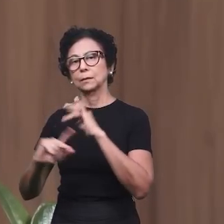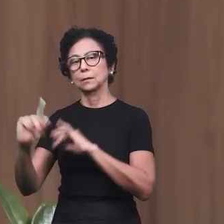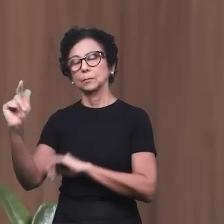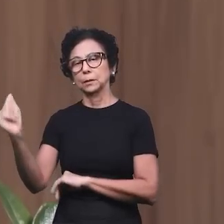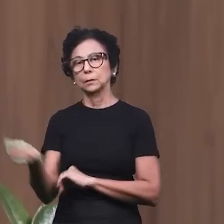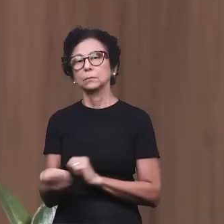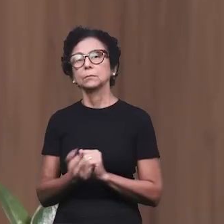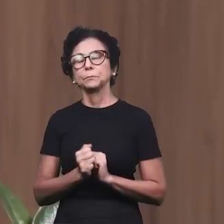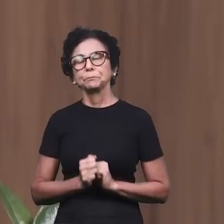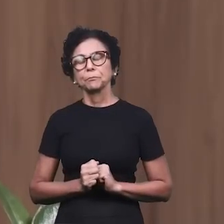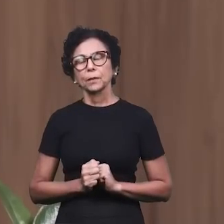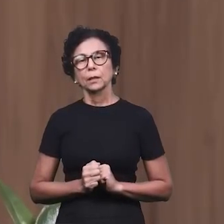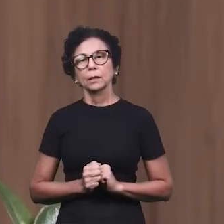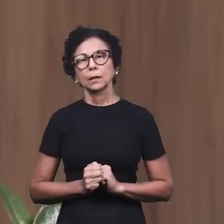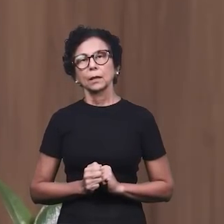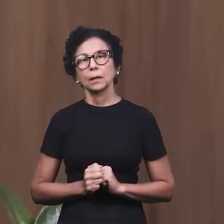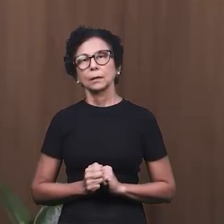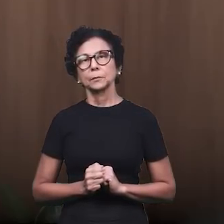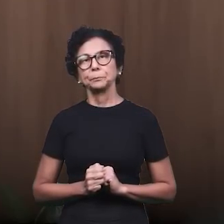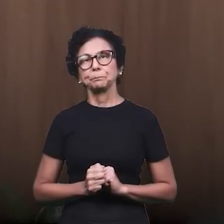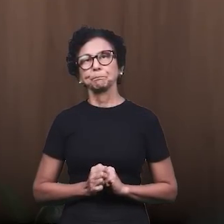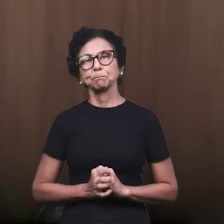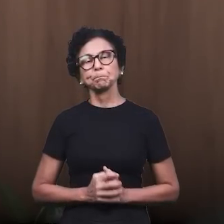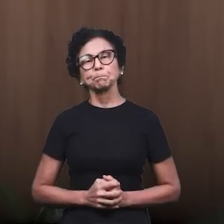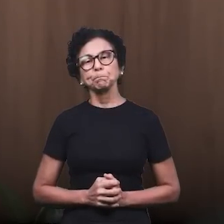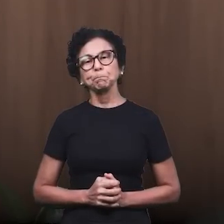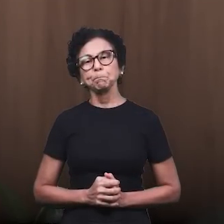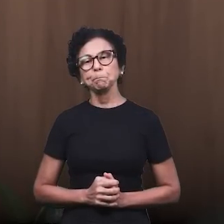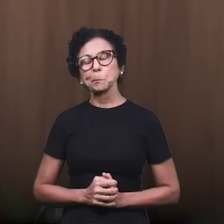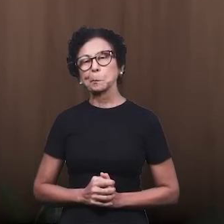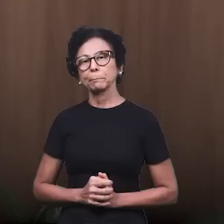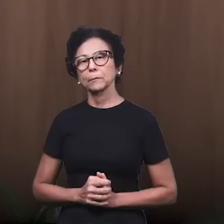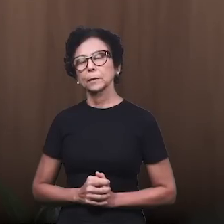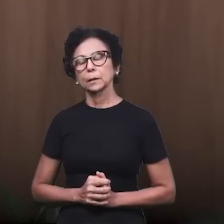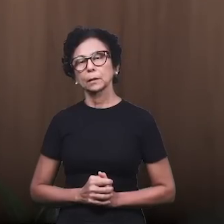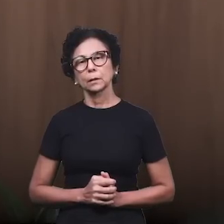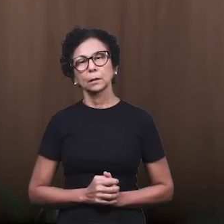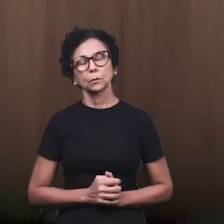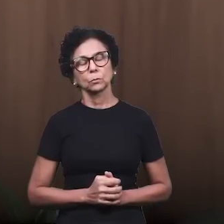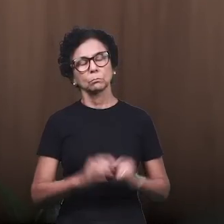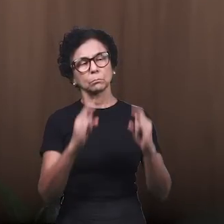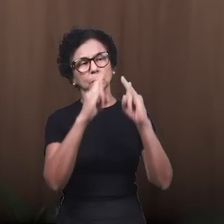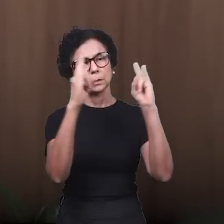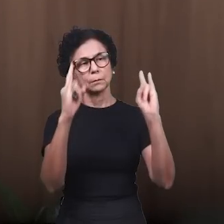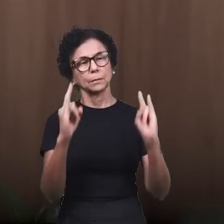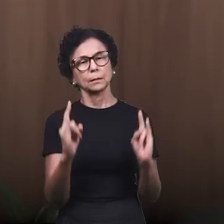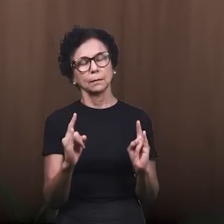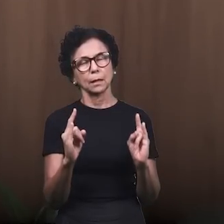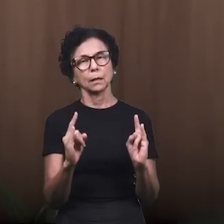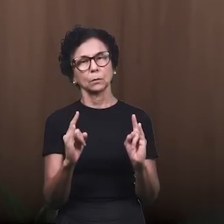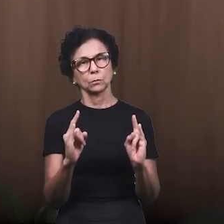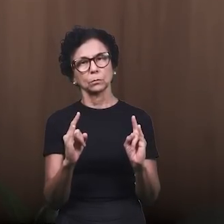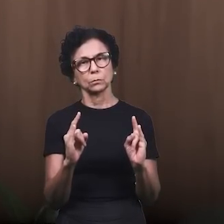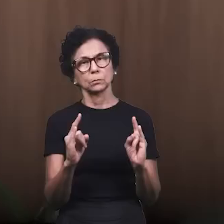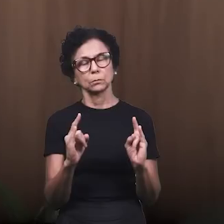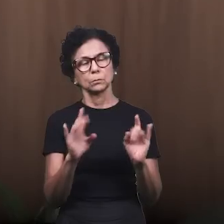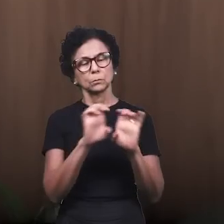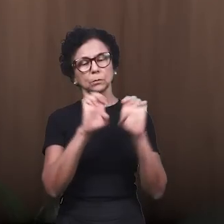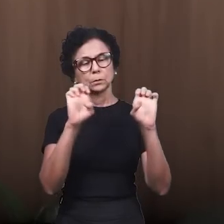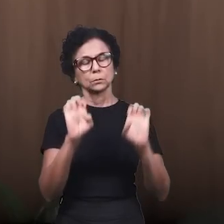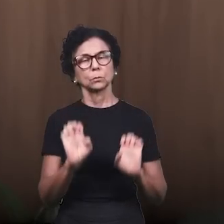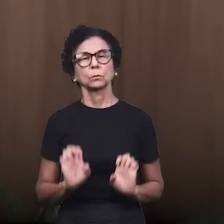vasto. Quando o olhamos para essa figura do tabernáculo, vemos que cada